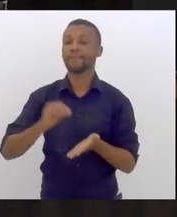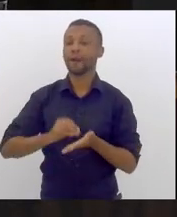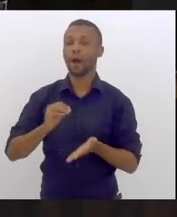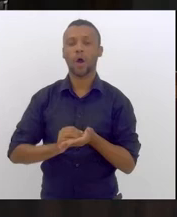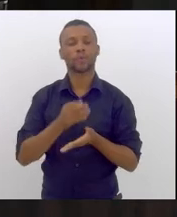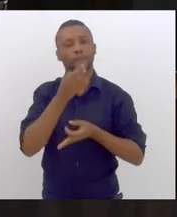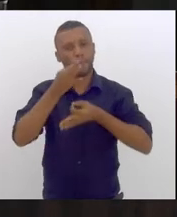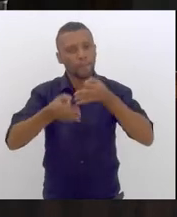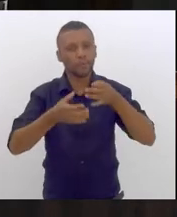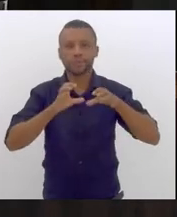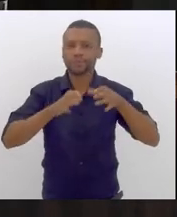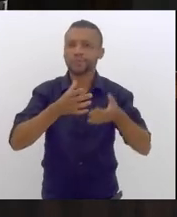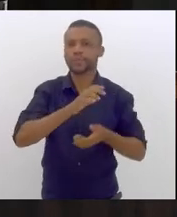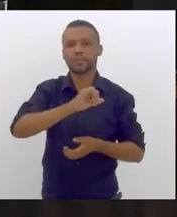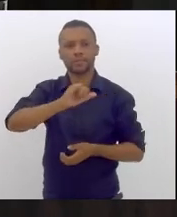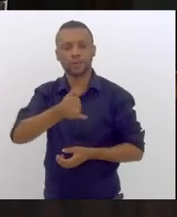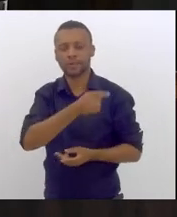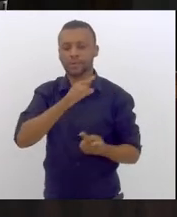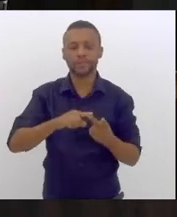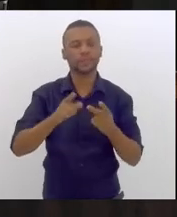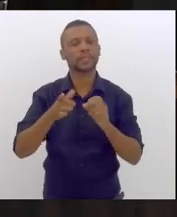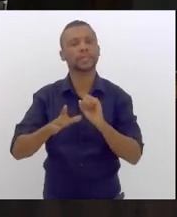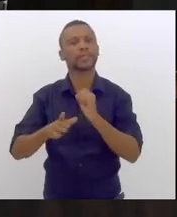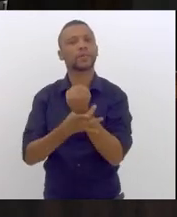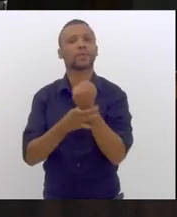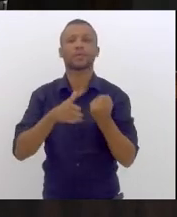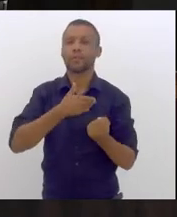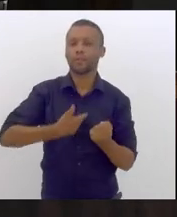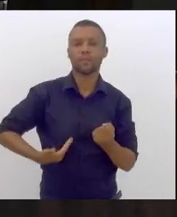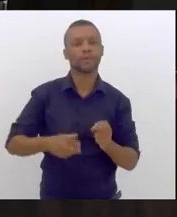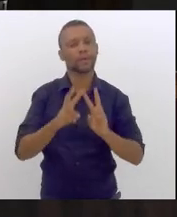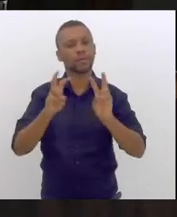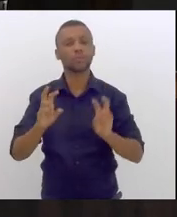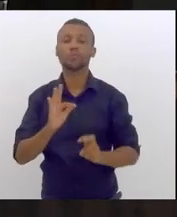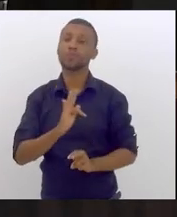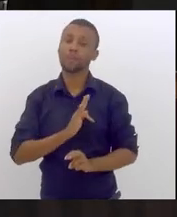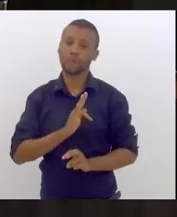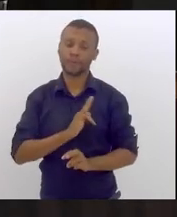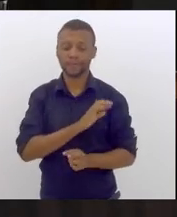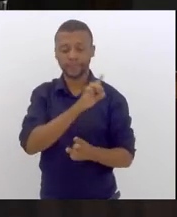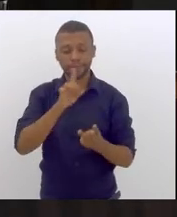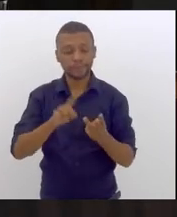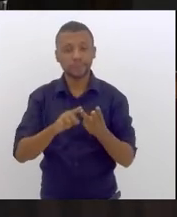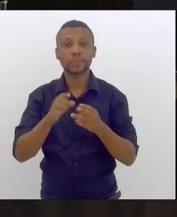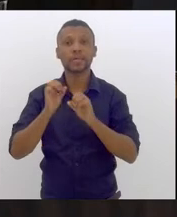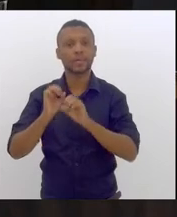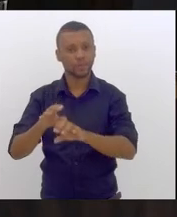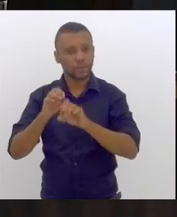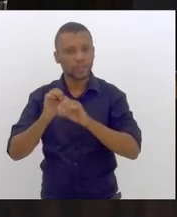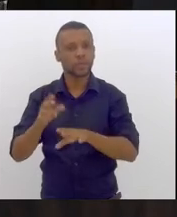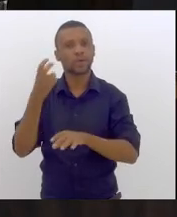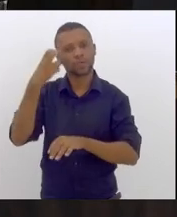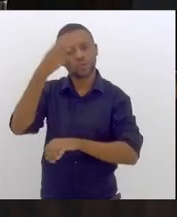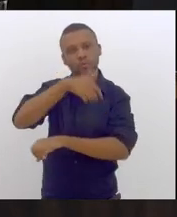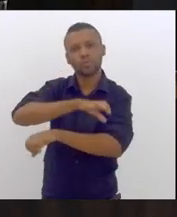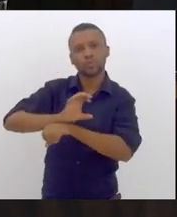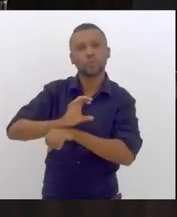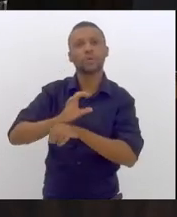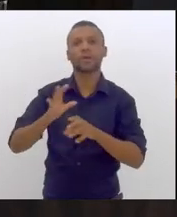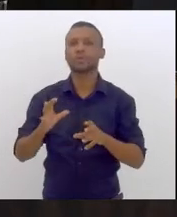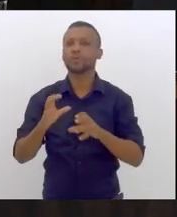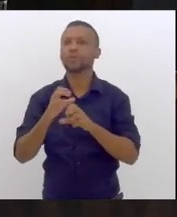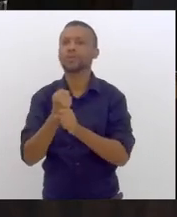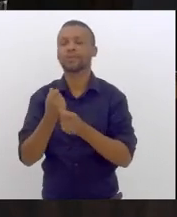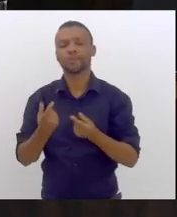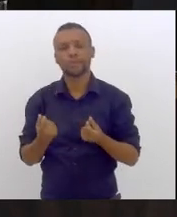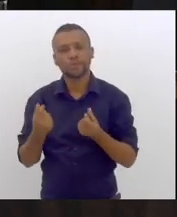das comissões de Constituição e Justiça, de Segurança Pública e Assuntos de Polícia, de Educação, de Cultura e de Orçamento,